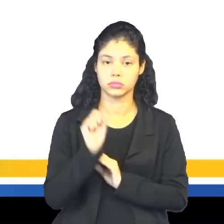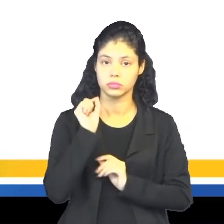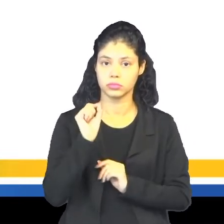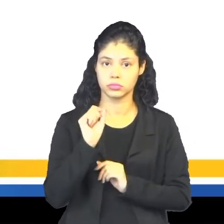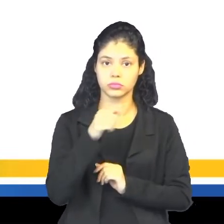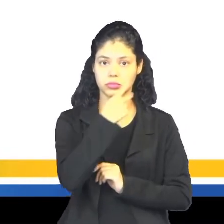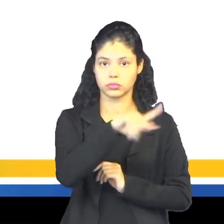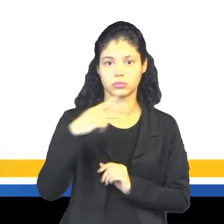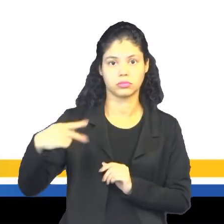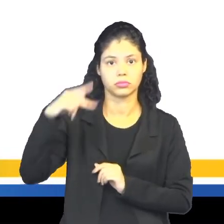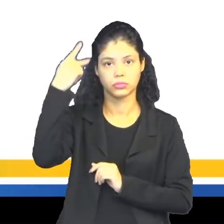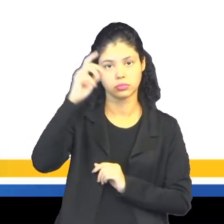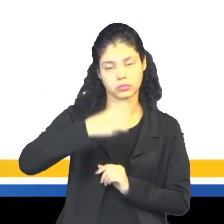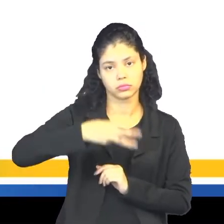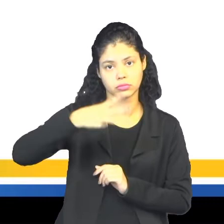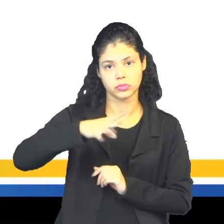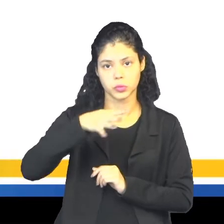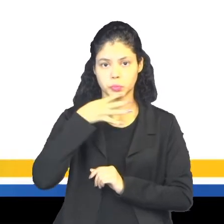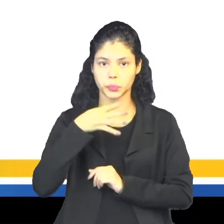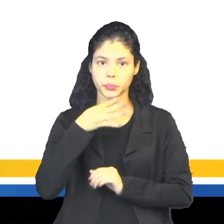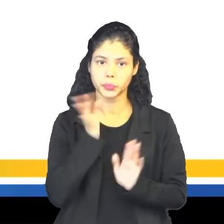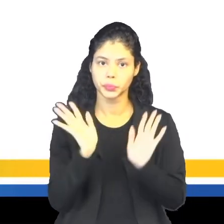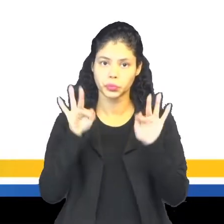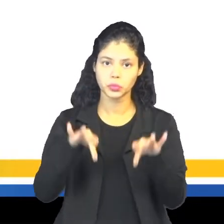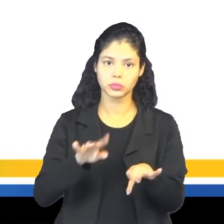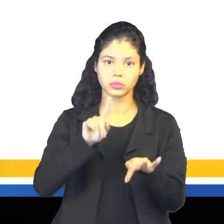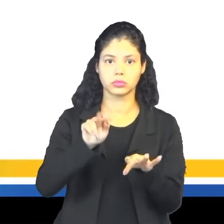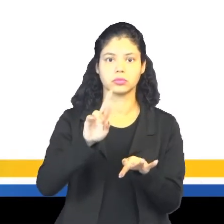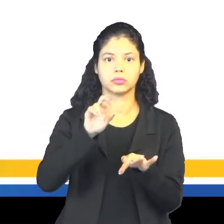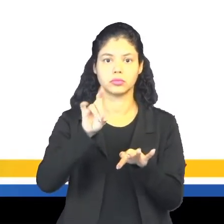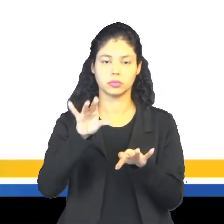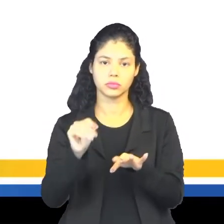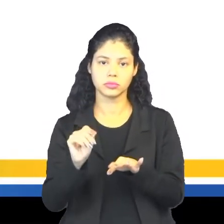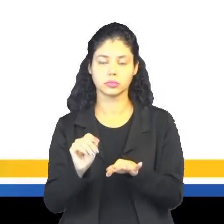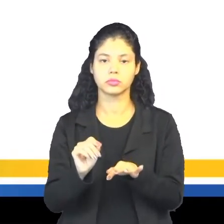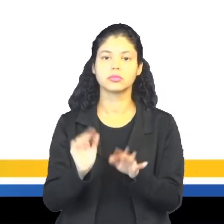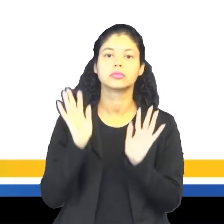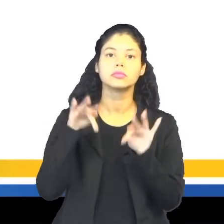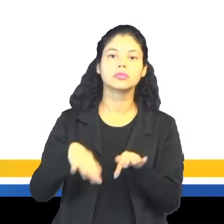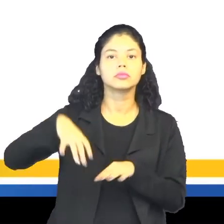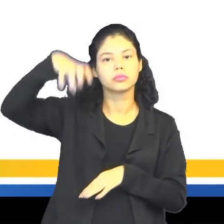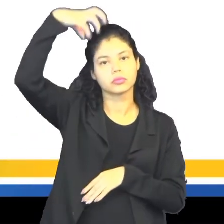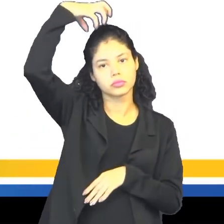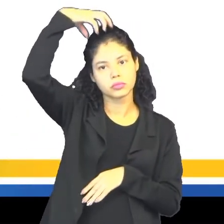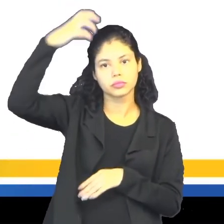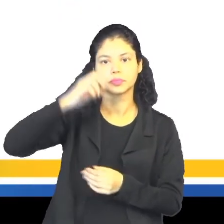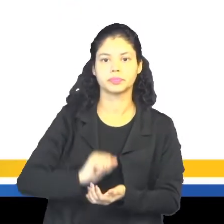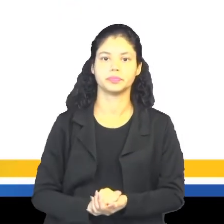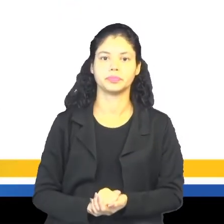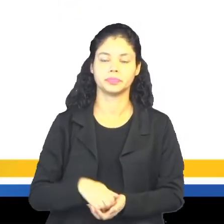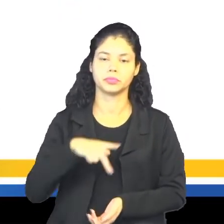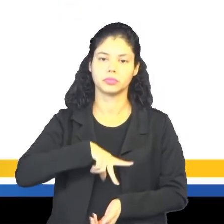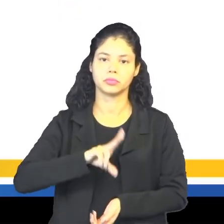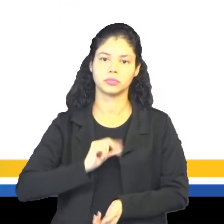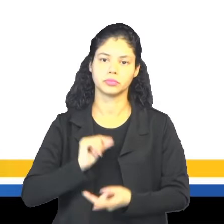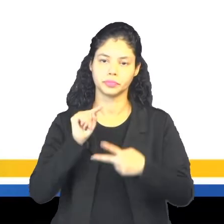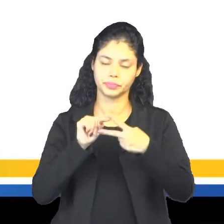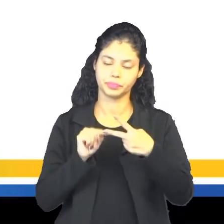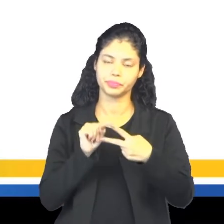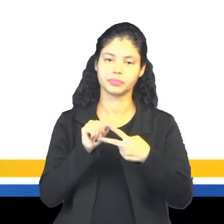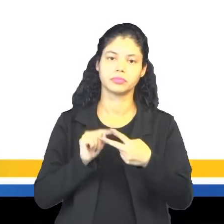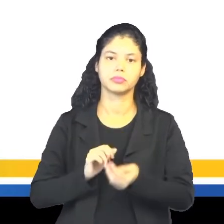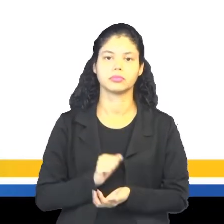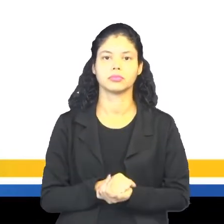Papa Alexandre III reconheceu aí o fim da vassalagem, né, dos reis portugueses a Leão e Castela, e aí ele se torna de fato,